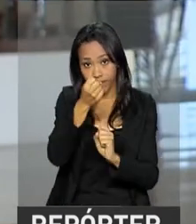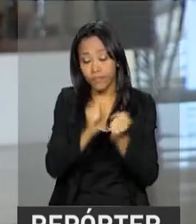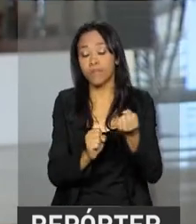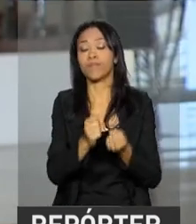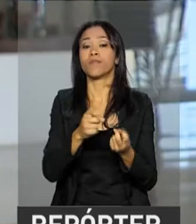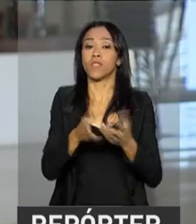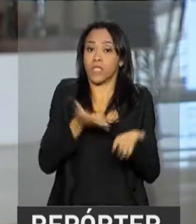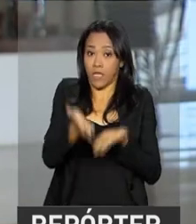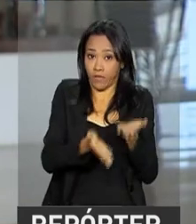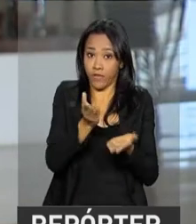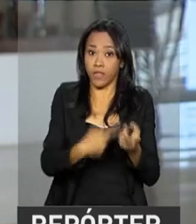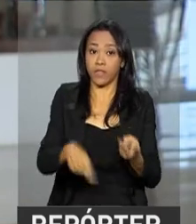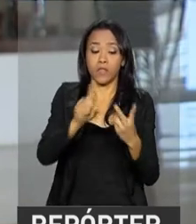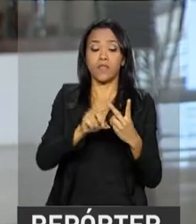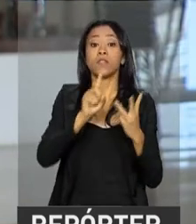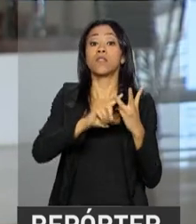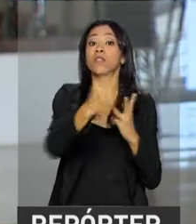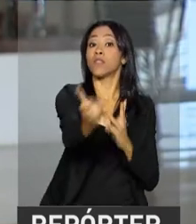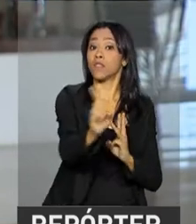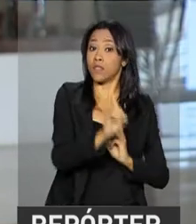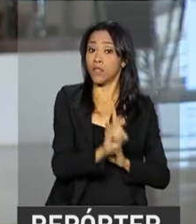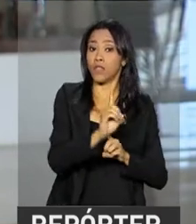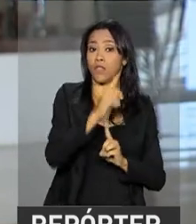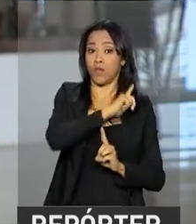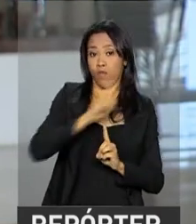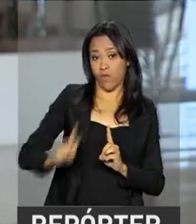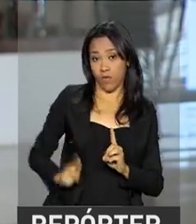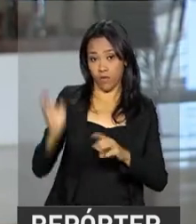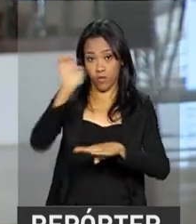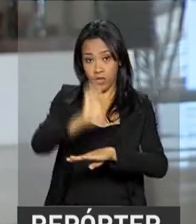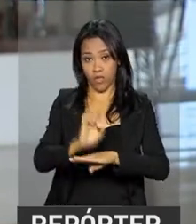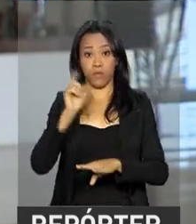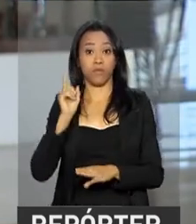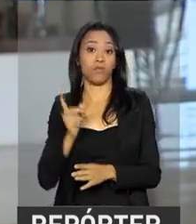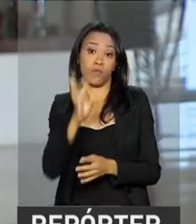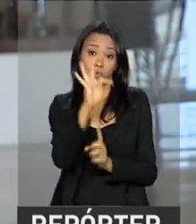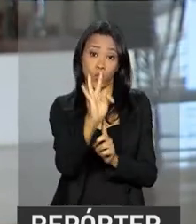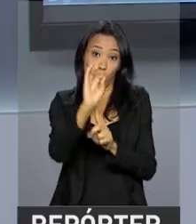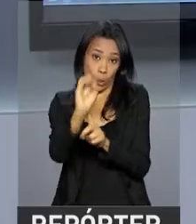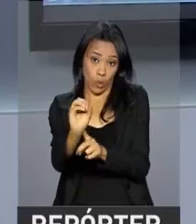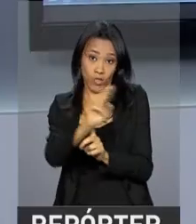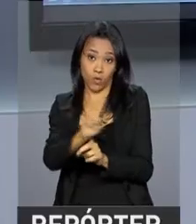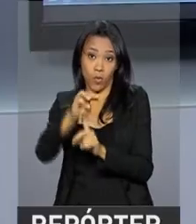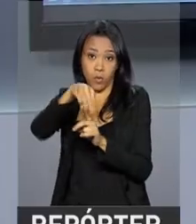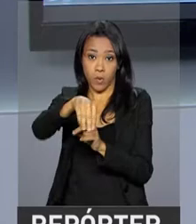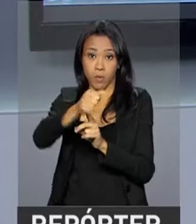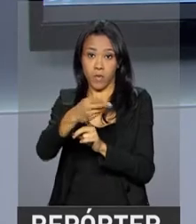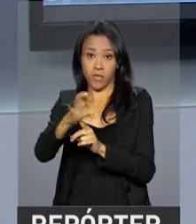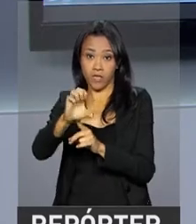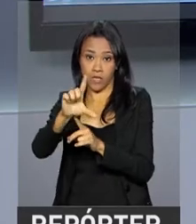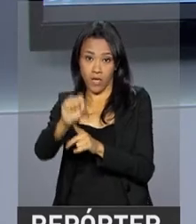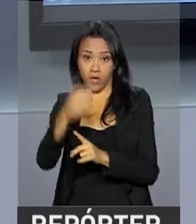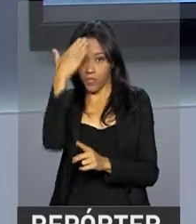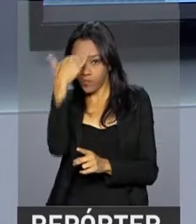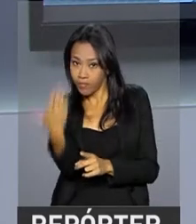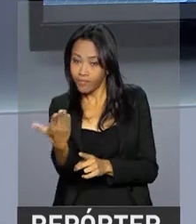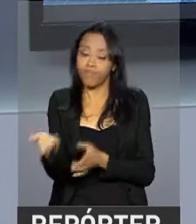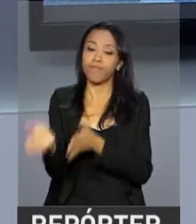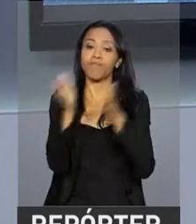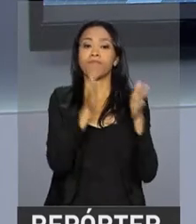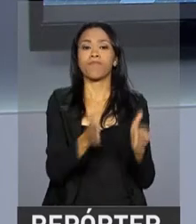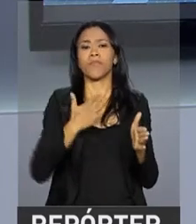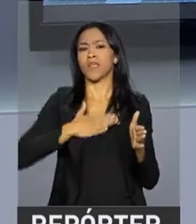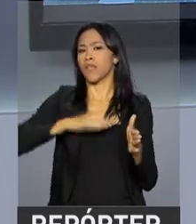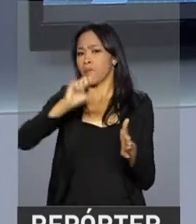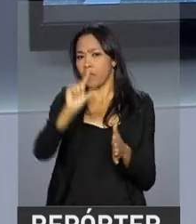e do governador do tocantins marcelo miranda o voto com você no estúdio para o empregado nem vão trabalhar pra você e